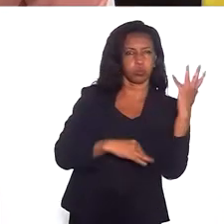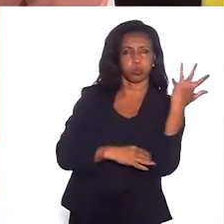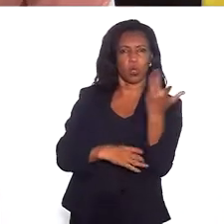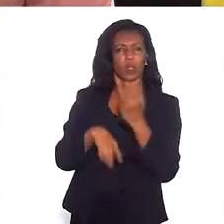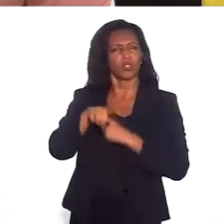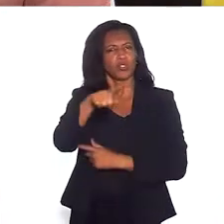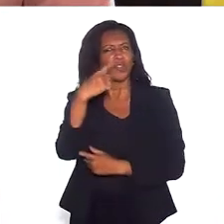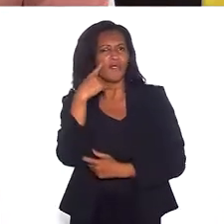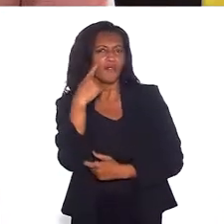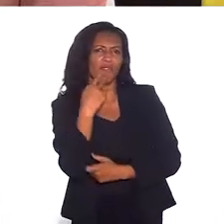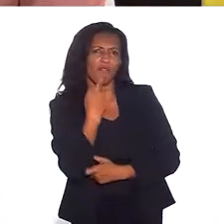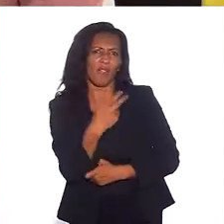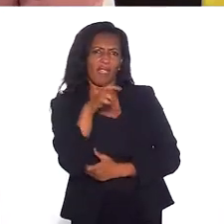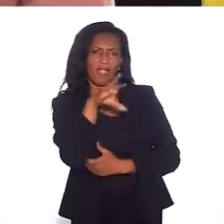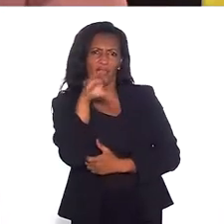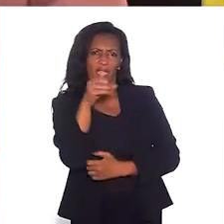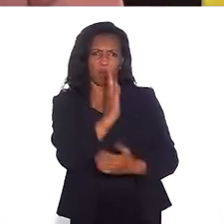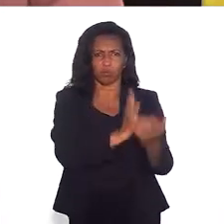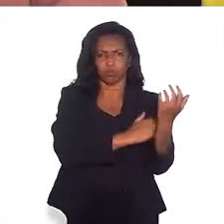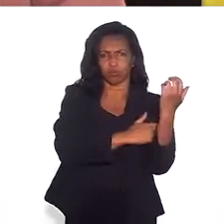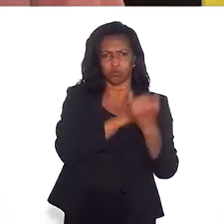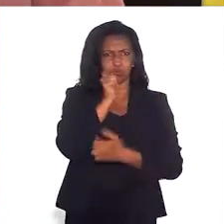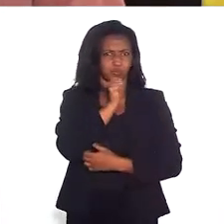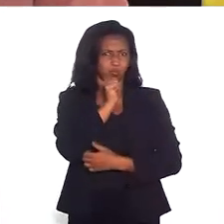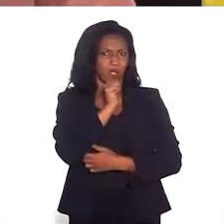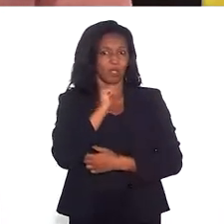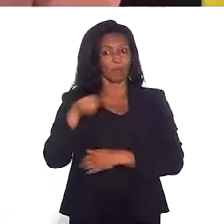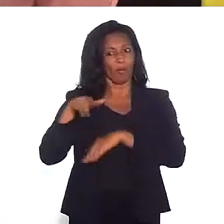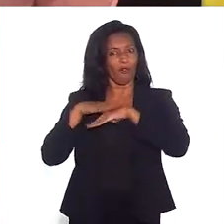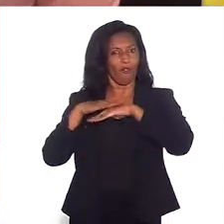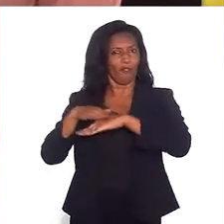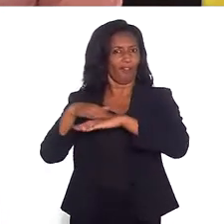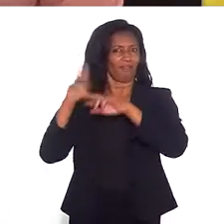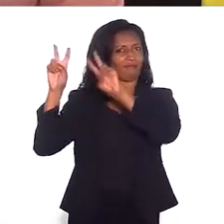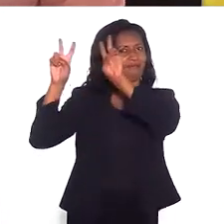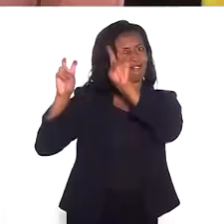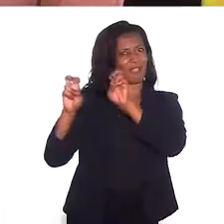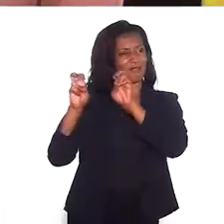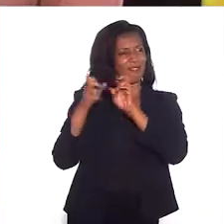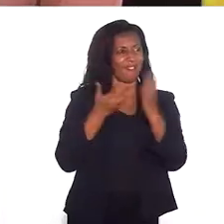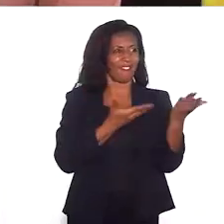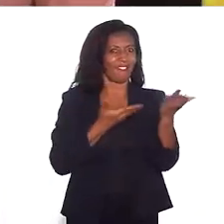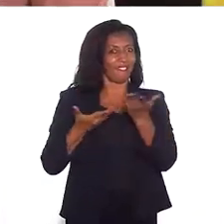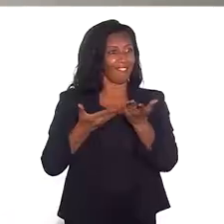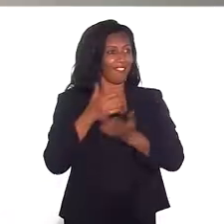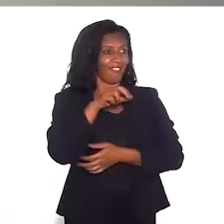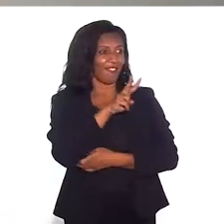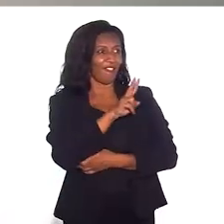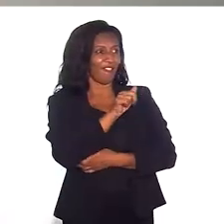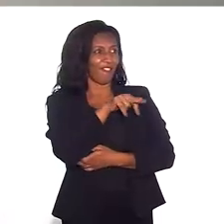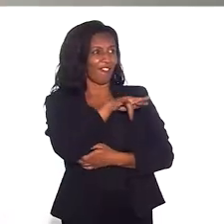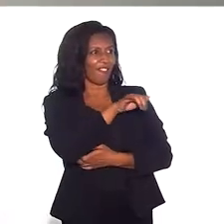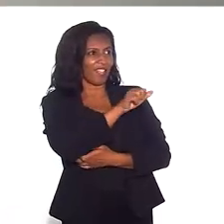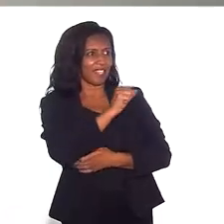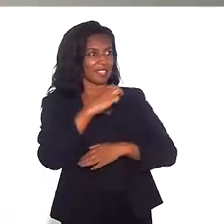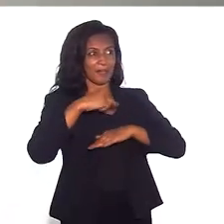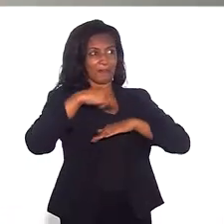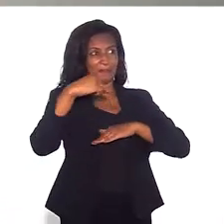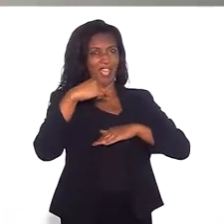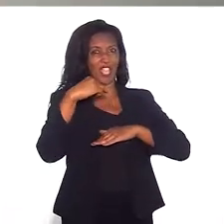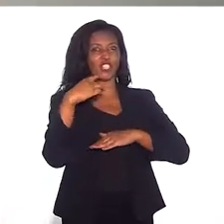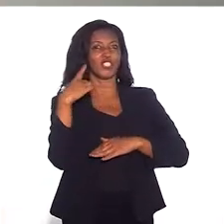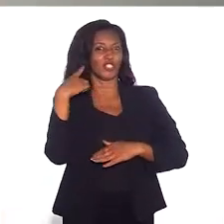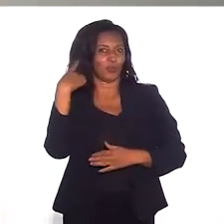falar em ecofeminismo? Para conversar sobre esse tema, eu recebo Vanessa Lengruber, mestre em